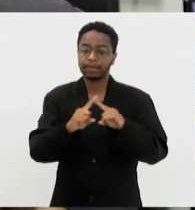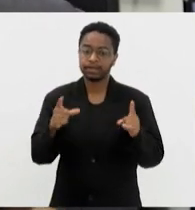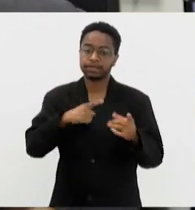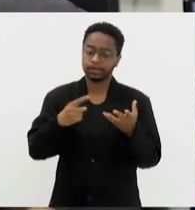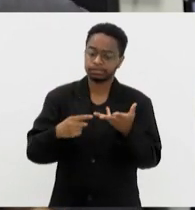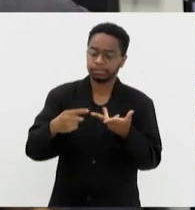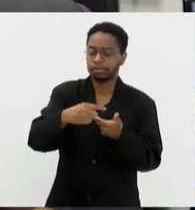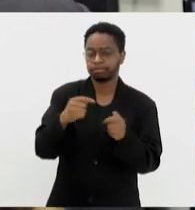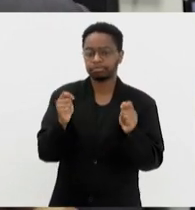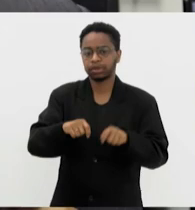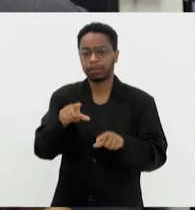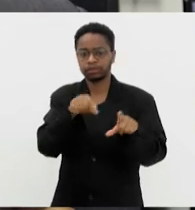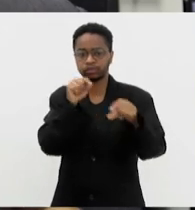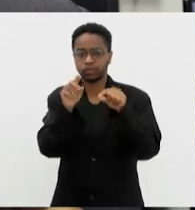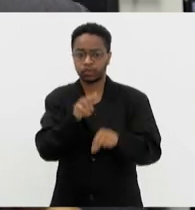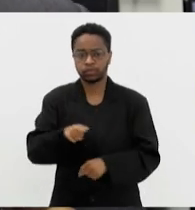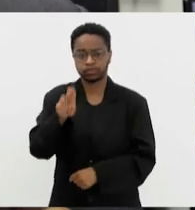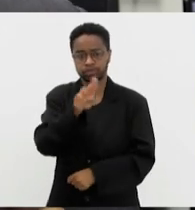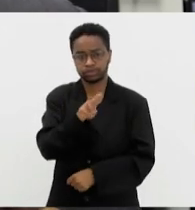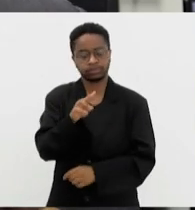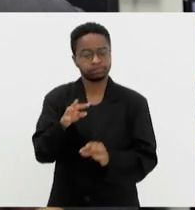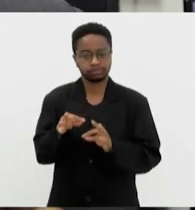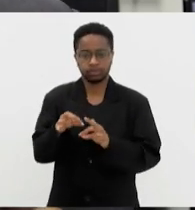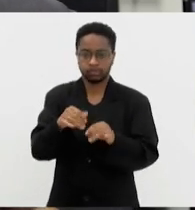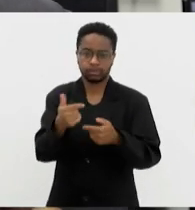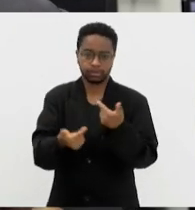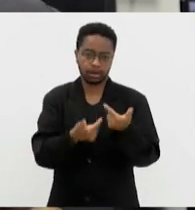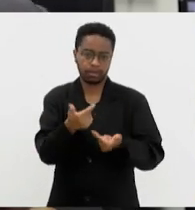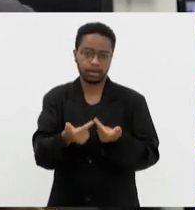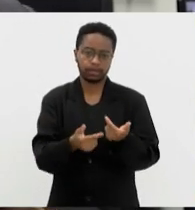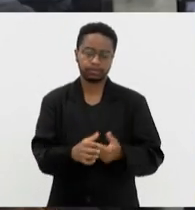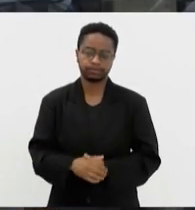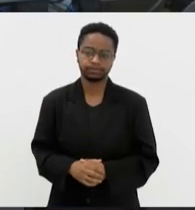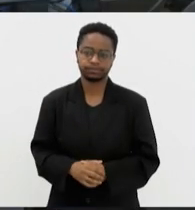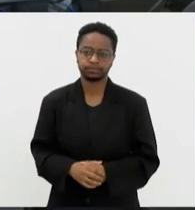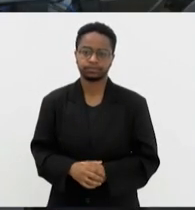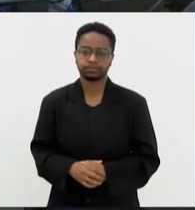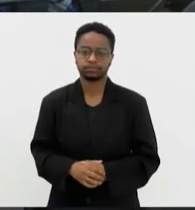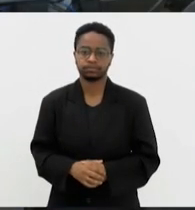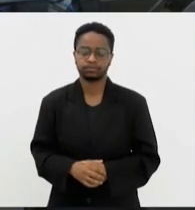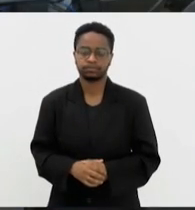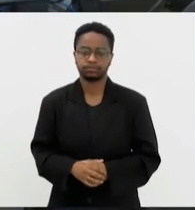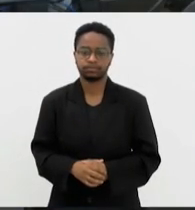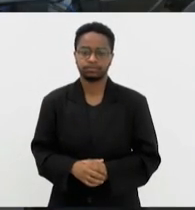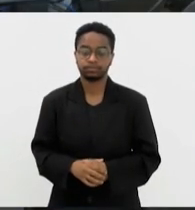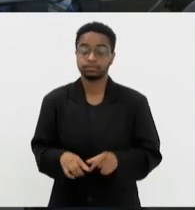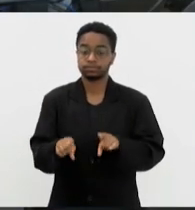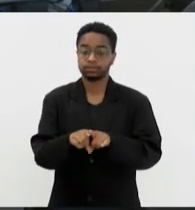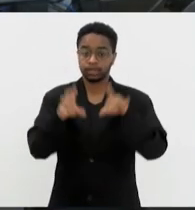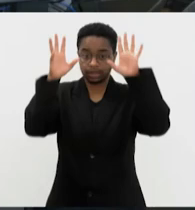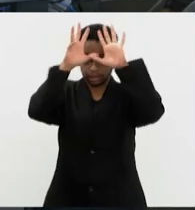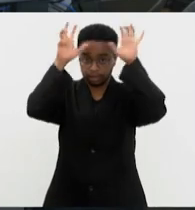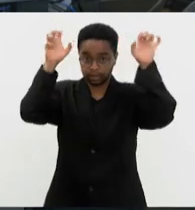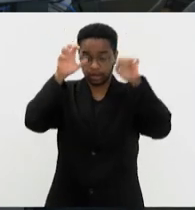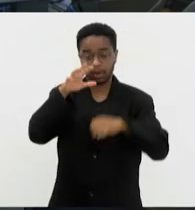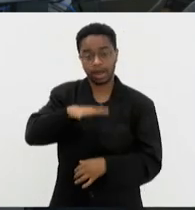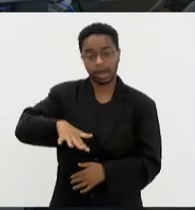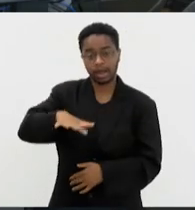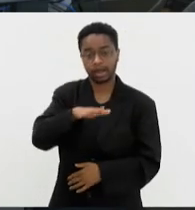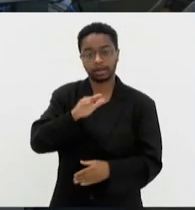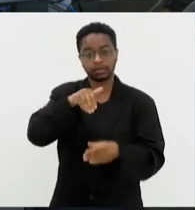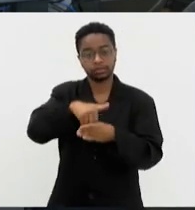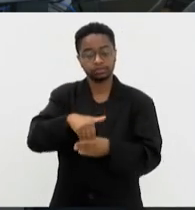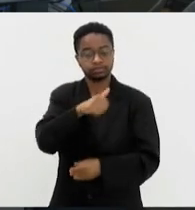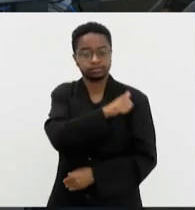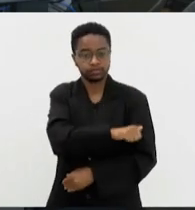para a Polícia Militar, para todo o trabalho dela de segurança pública. E o Tribunal Regional Eleitoral do Rio de Janeiro